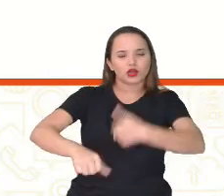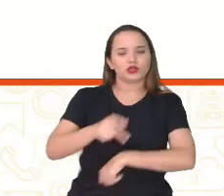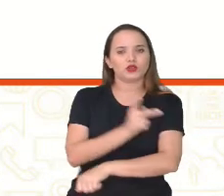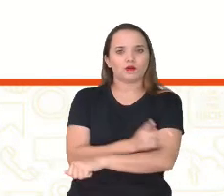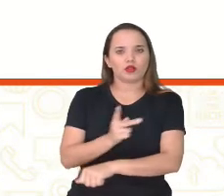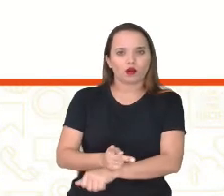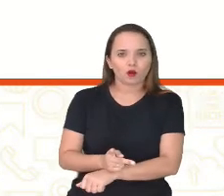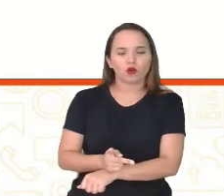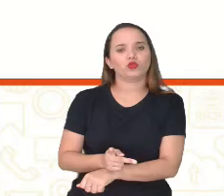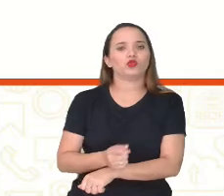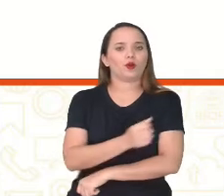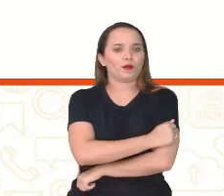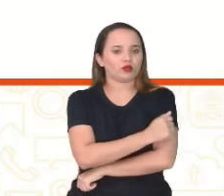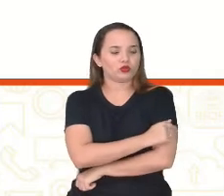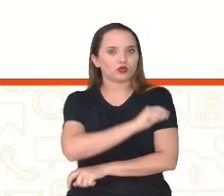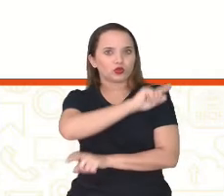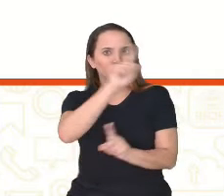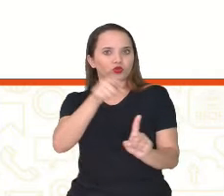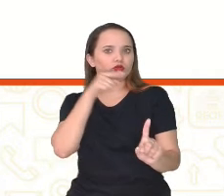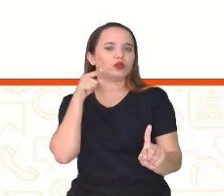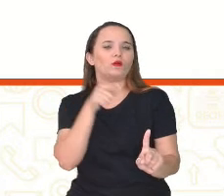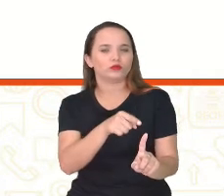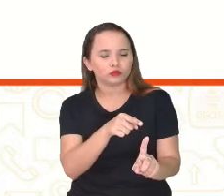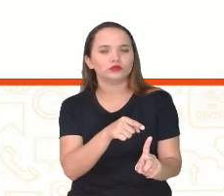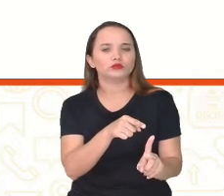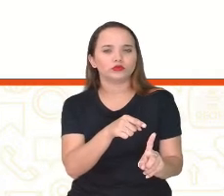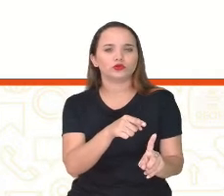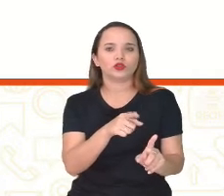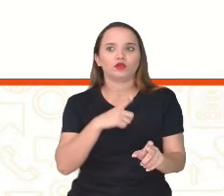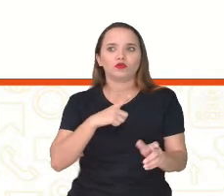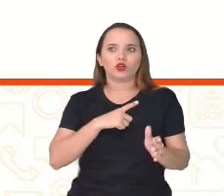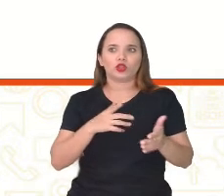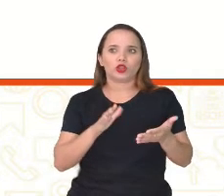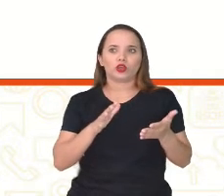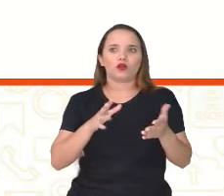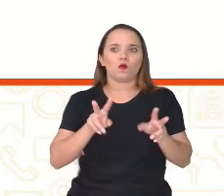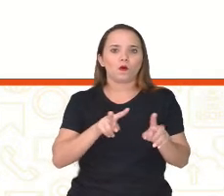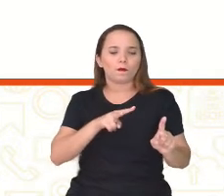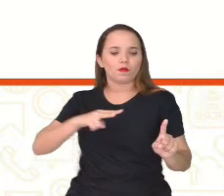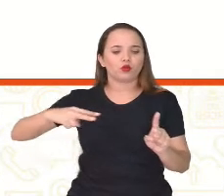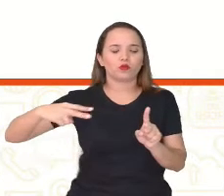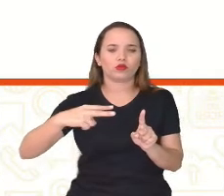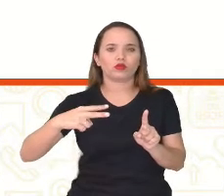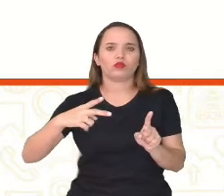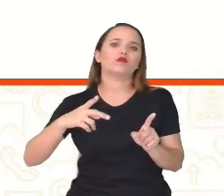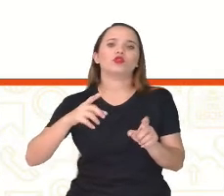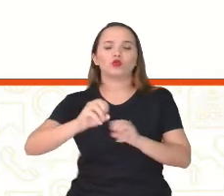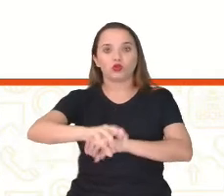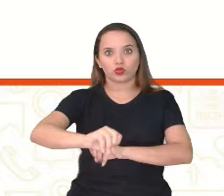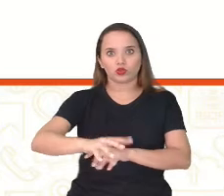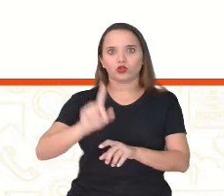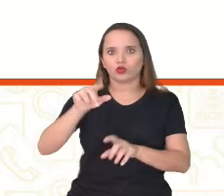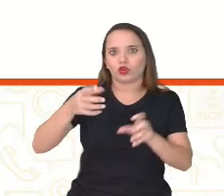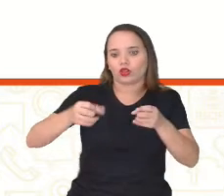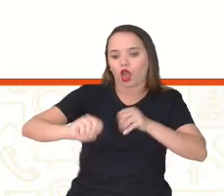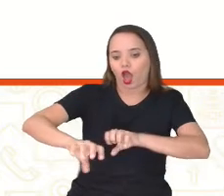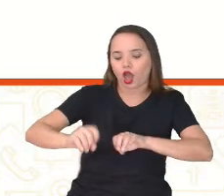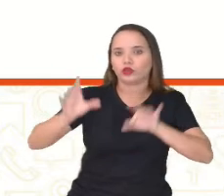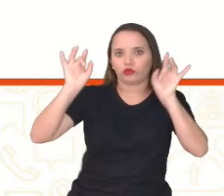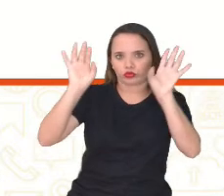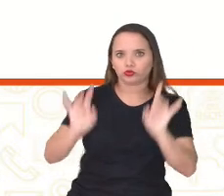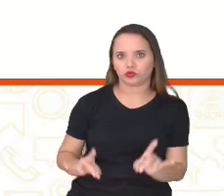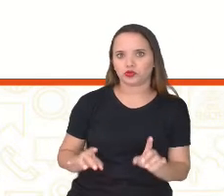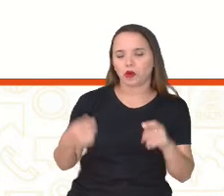público-alvo dessa respectiva modalidade de ensino que é educação especial, ela deve